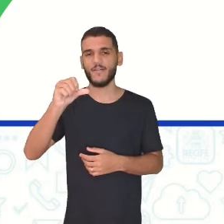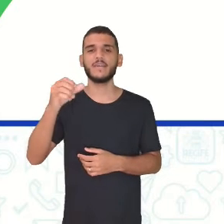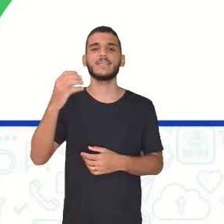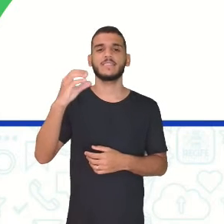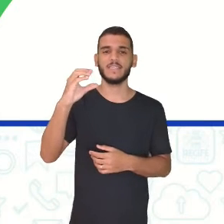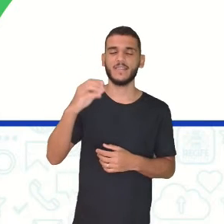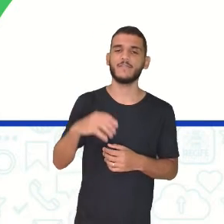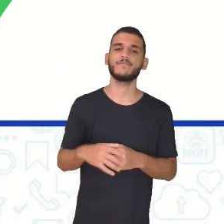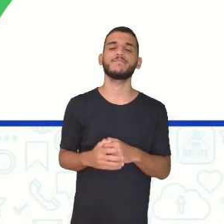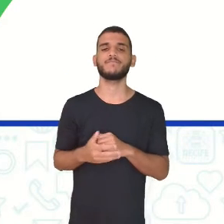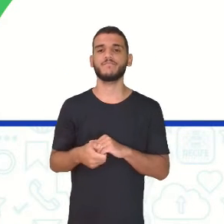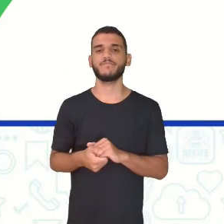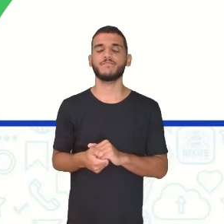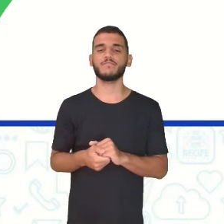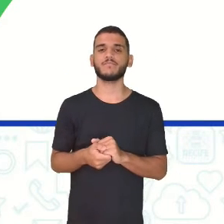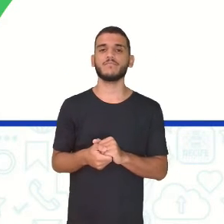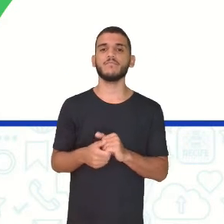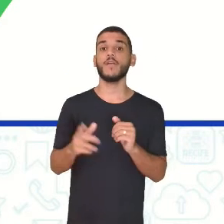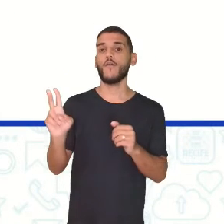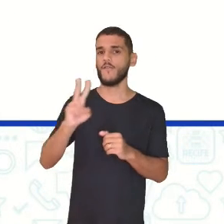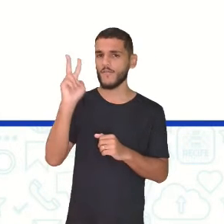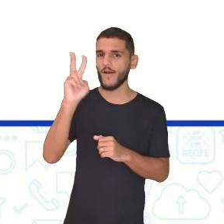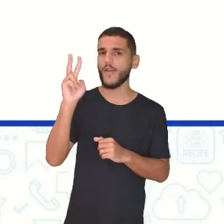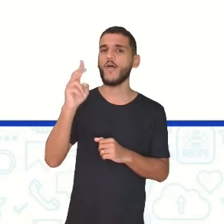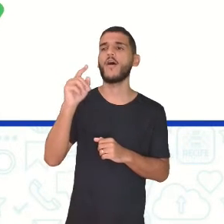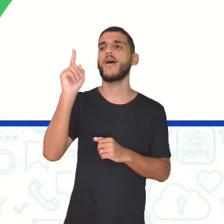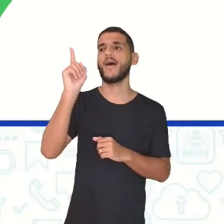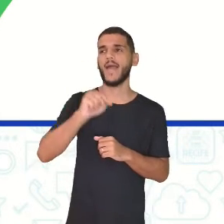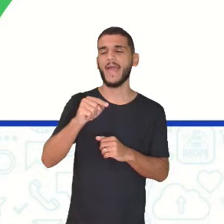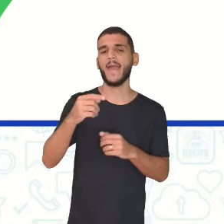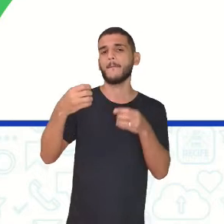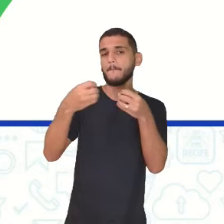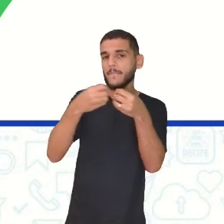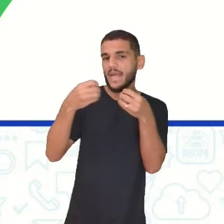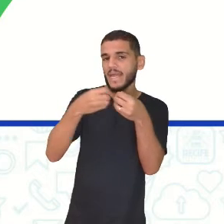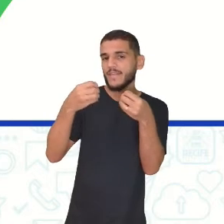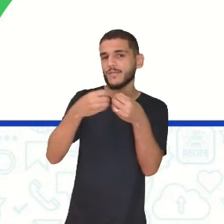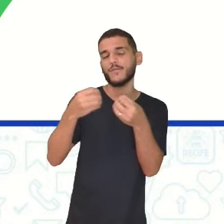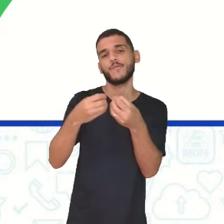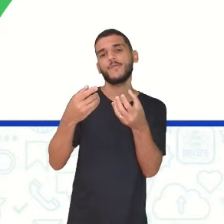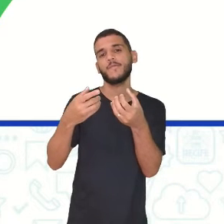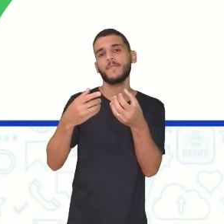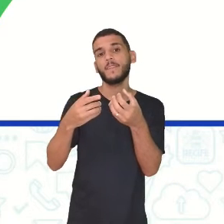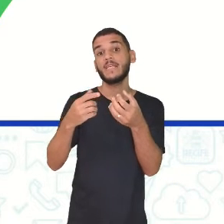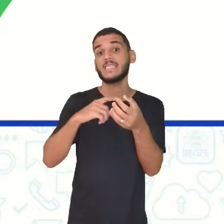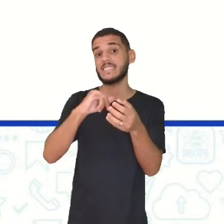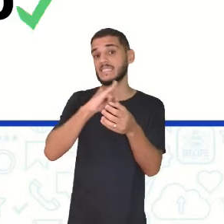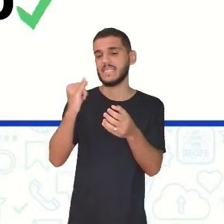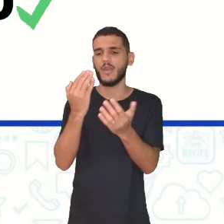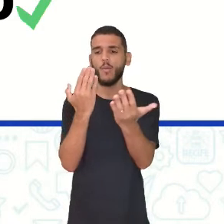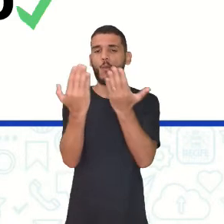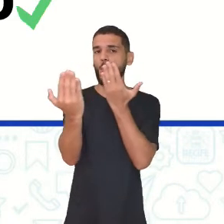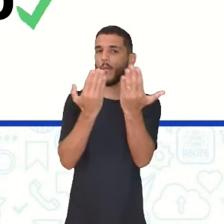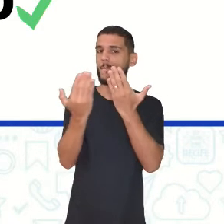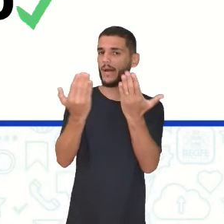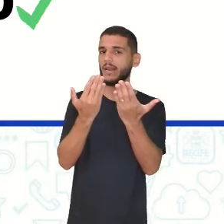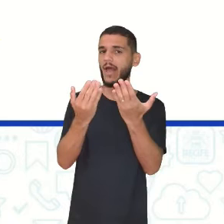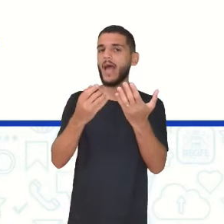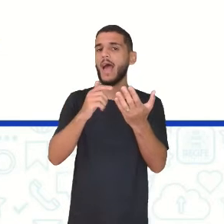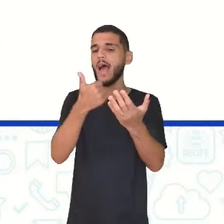30,19. Certo? Então, pode notar que o valor aí, ele foi bem próximo em relação ao valor que a gente fez